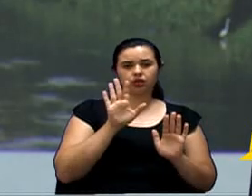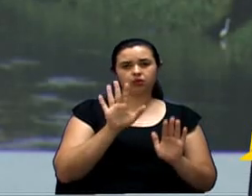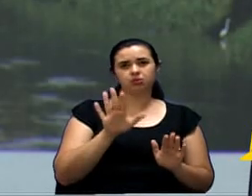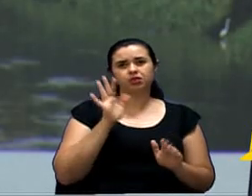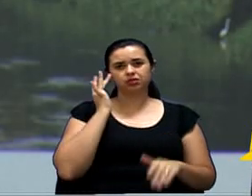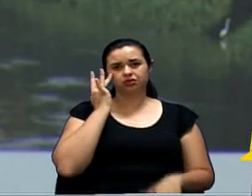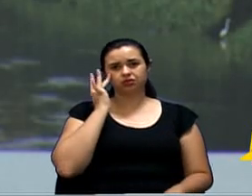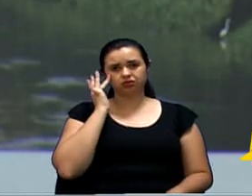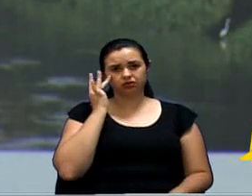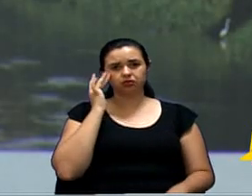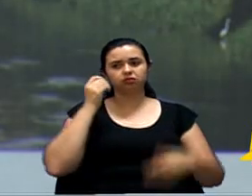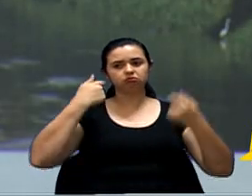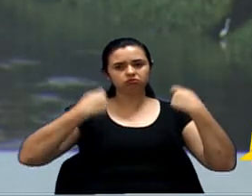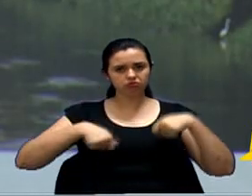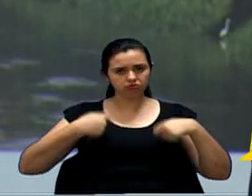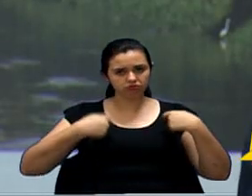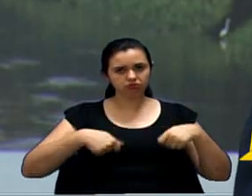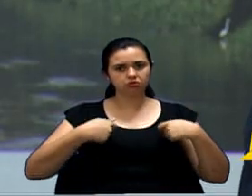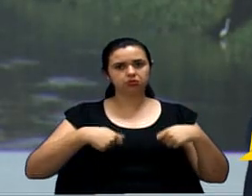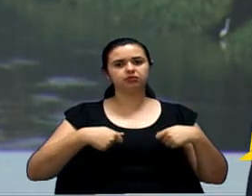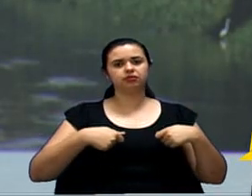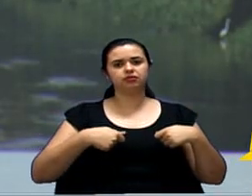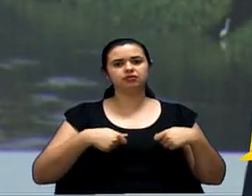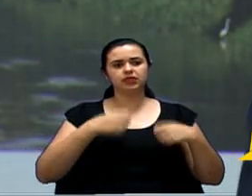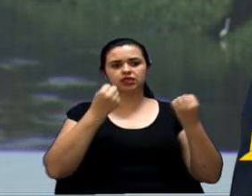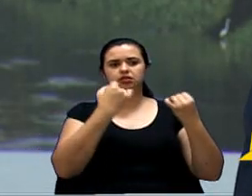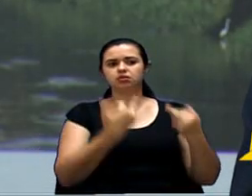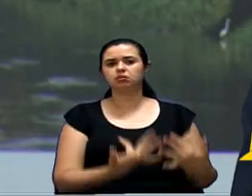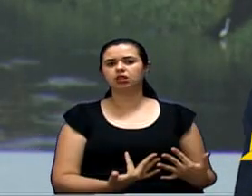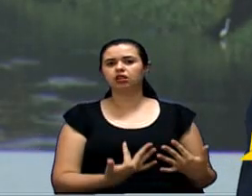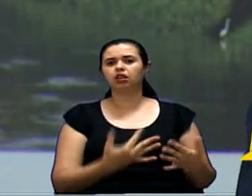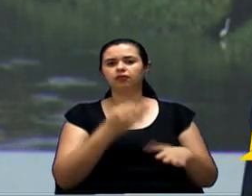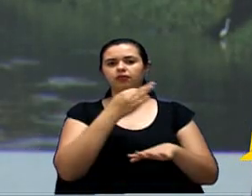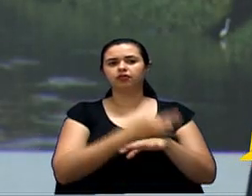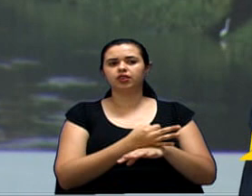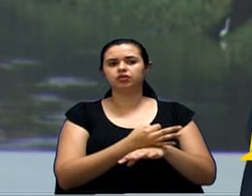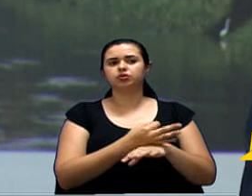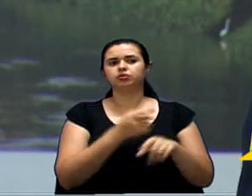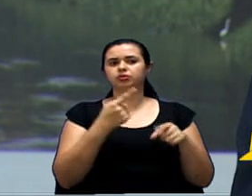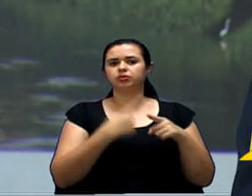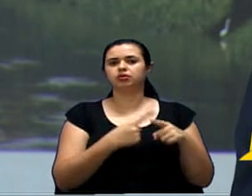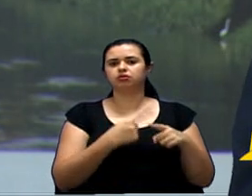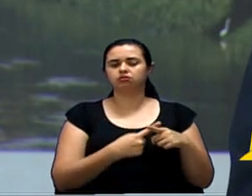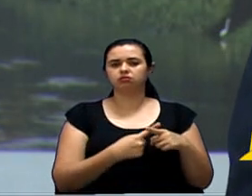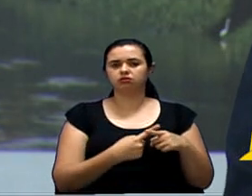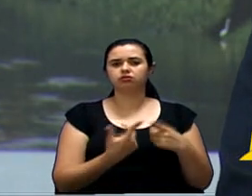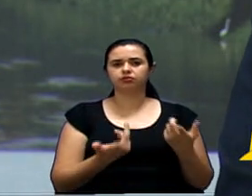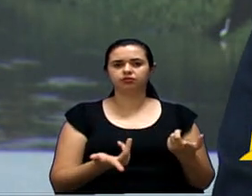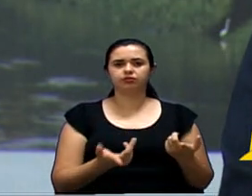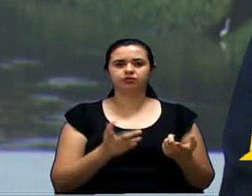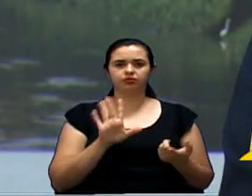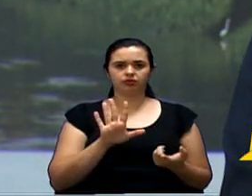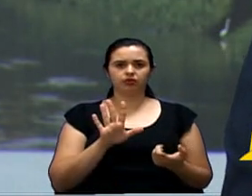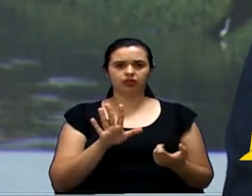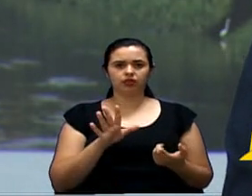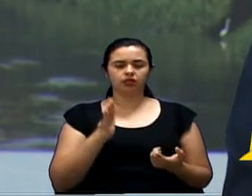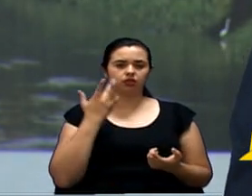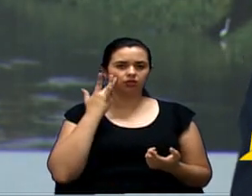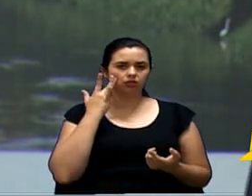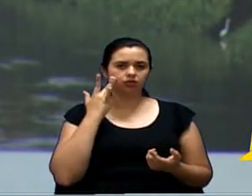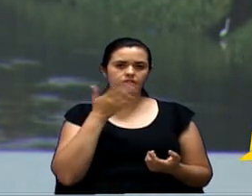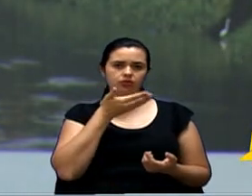mas eu acredito que tem que ser justificado, tá bom? É, estando desse jeito, eu só mantenho minha posição para ficar registrado, eu prefiro ter um embate